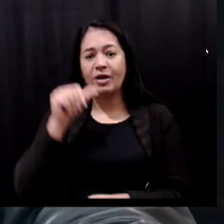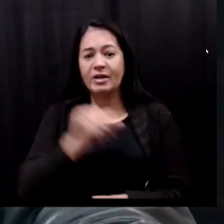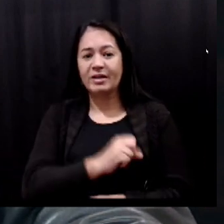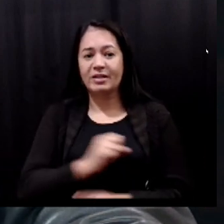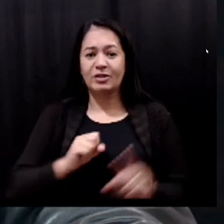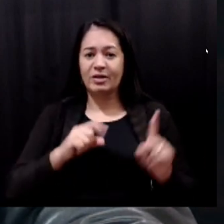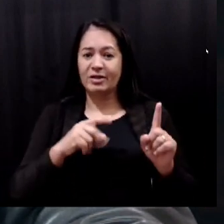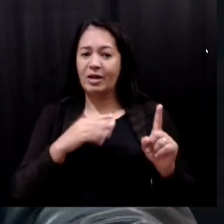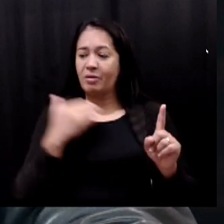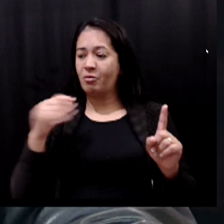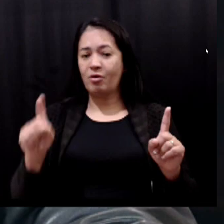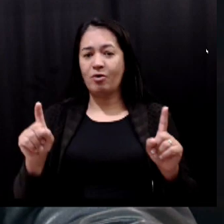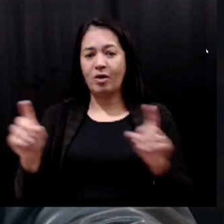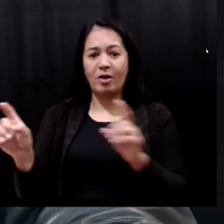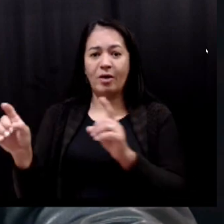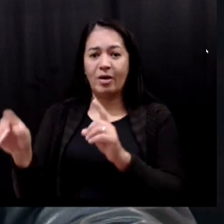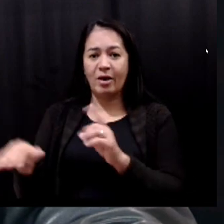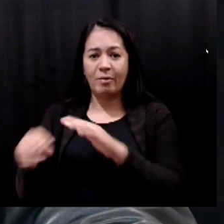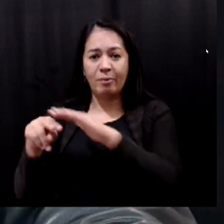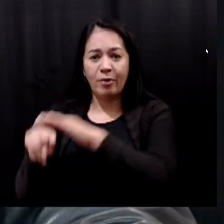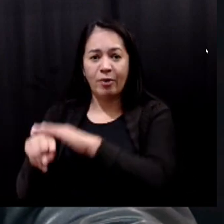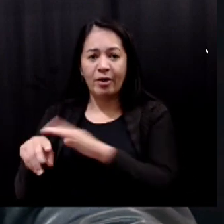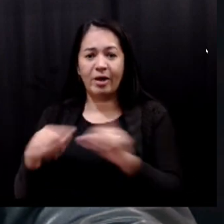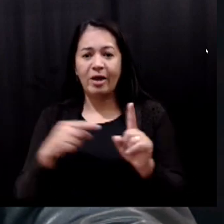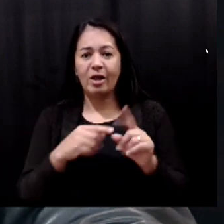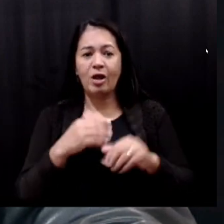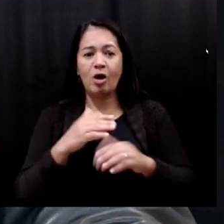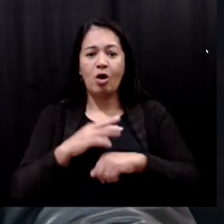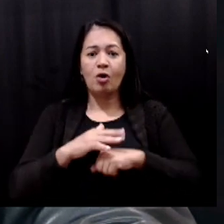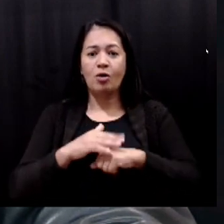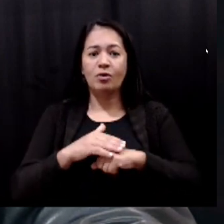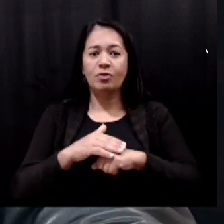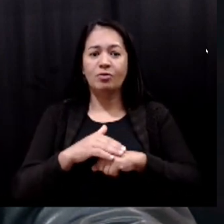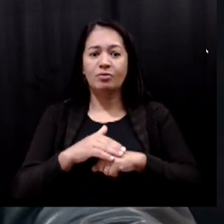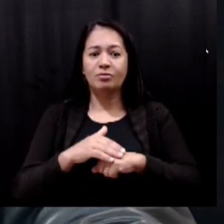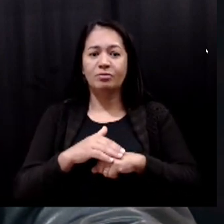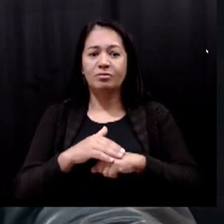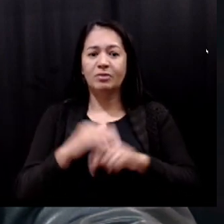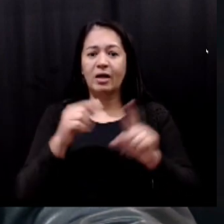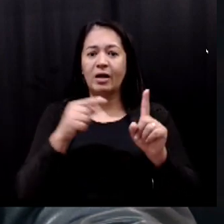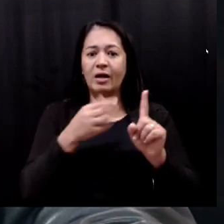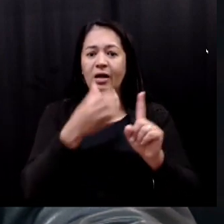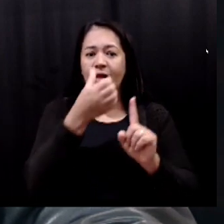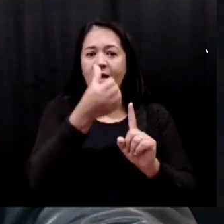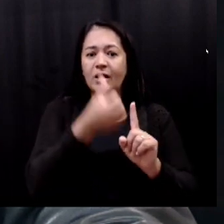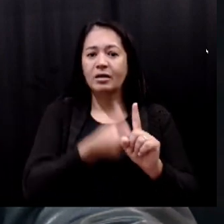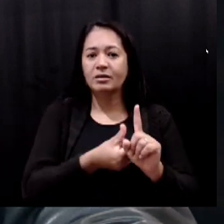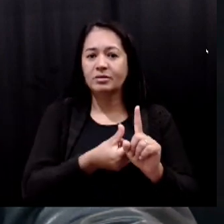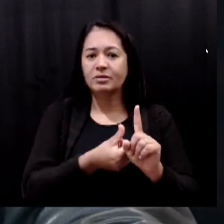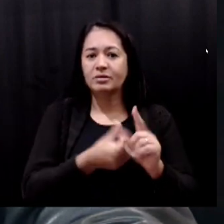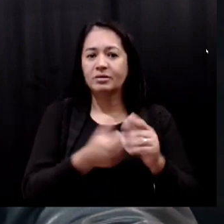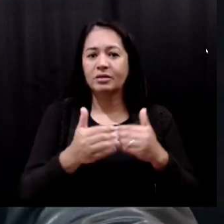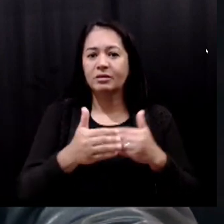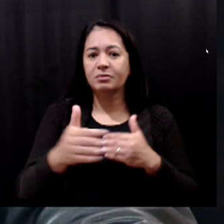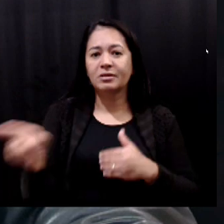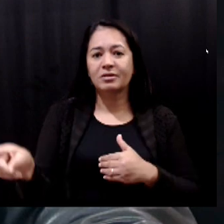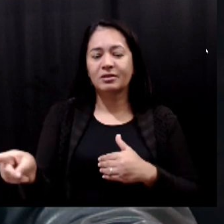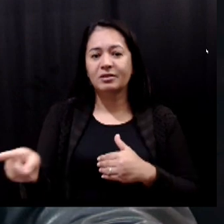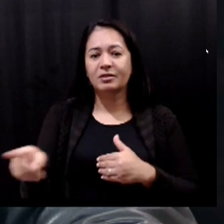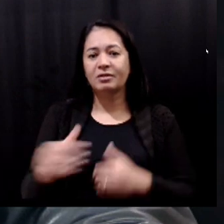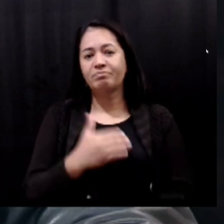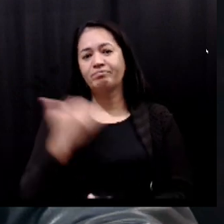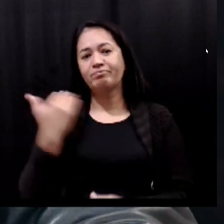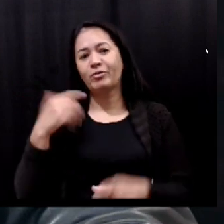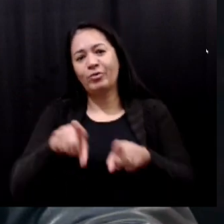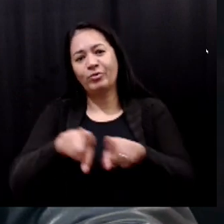cuidava, e que levou a óbito 6 meses após a morte da sogra, né. Poxa.